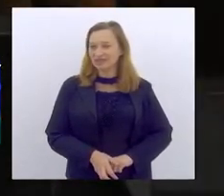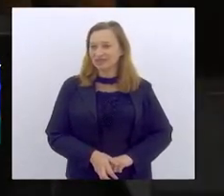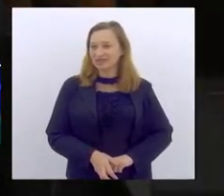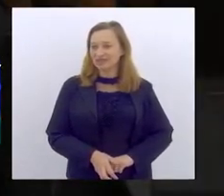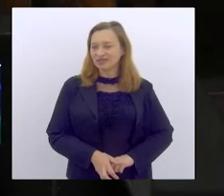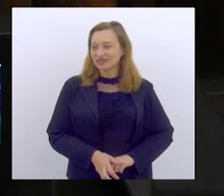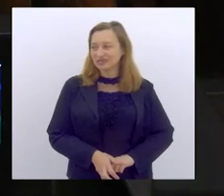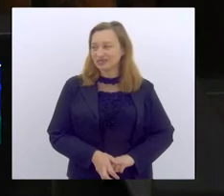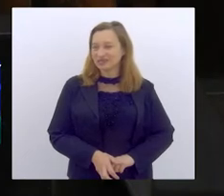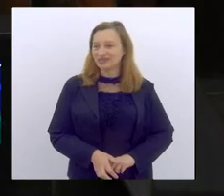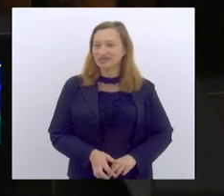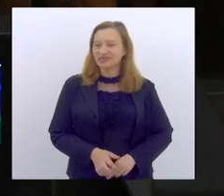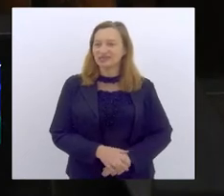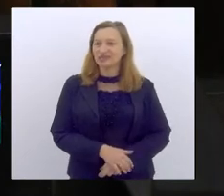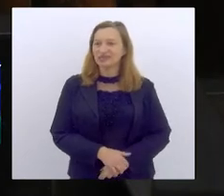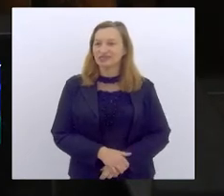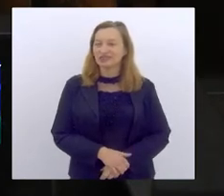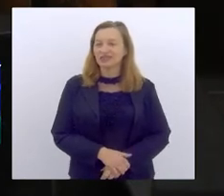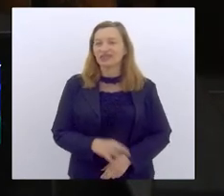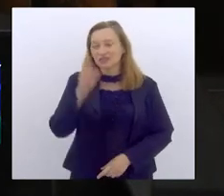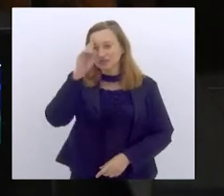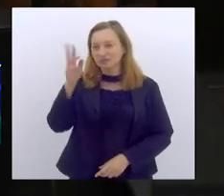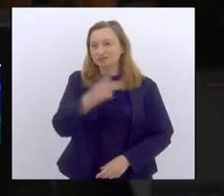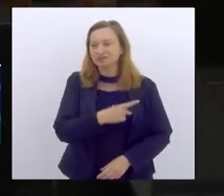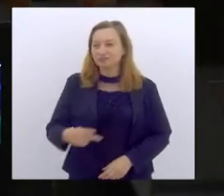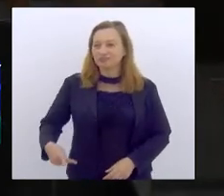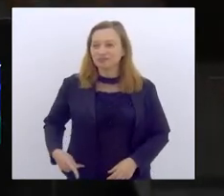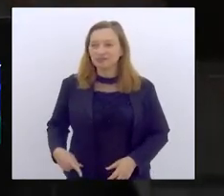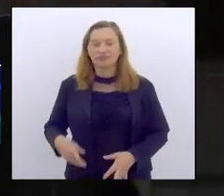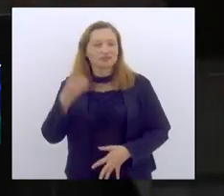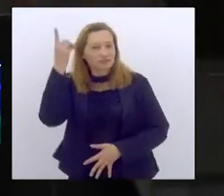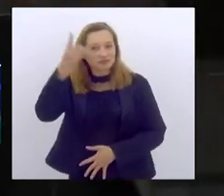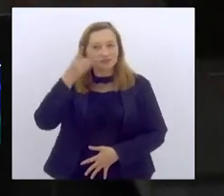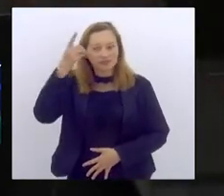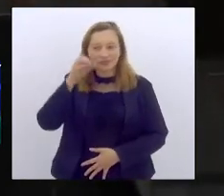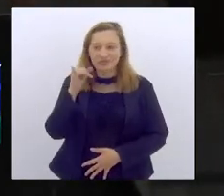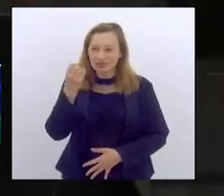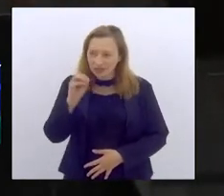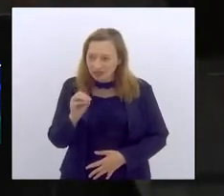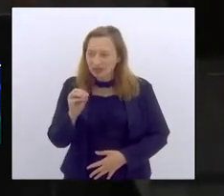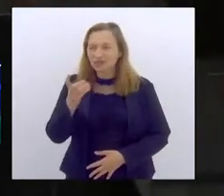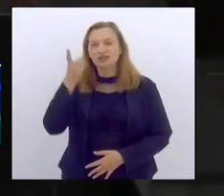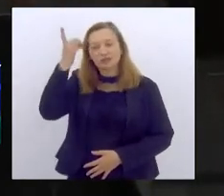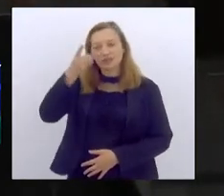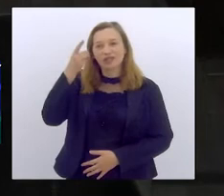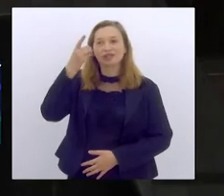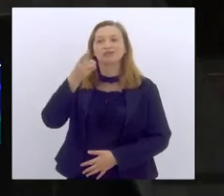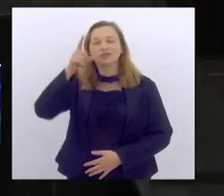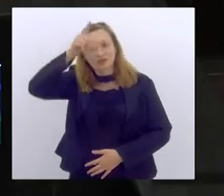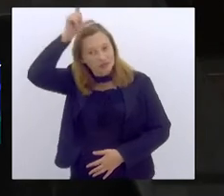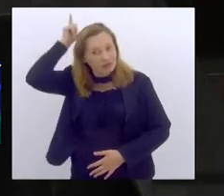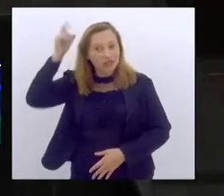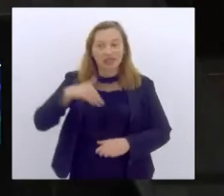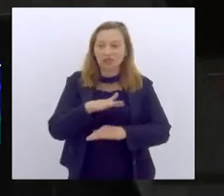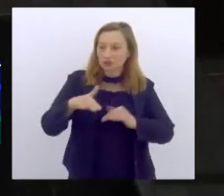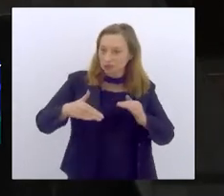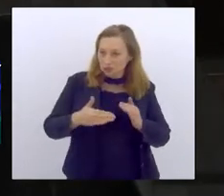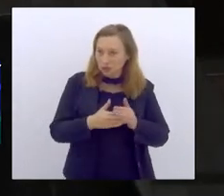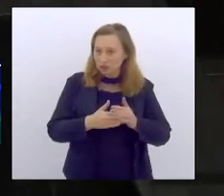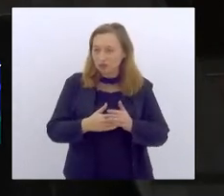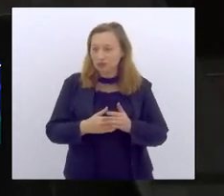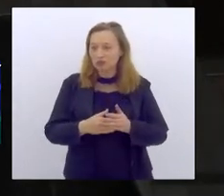o seu presidente Deputado Sérgio no bar que Deputado Luiz Paulo Olá senhoras e senhores